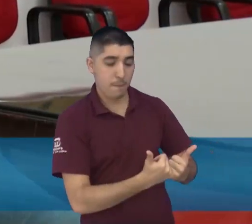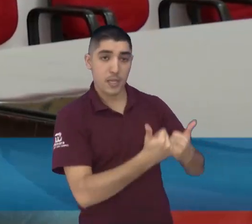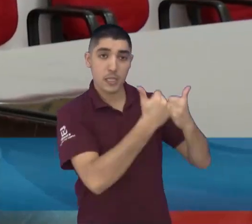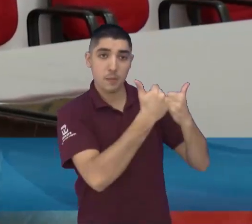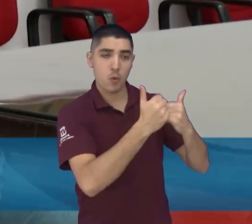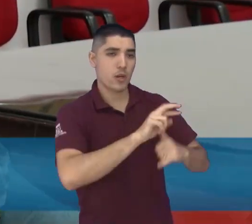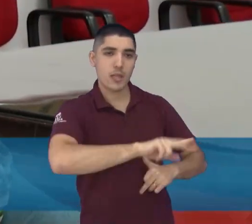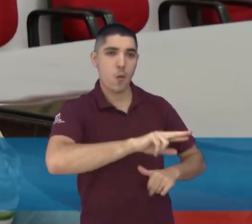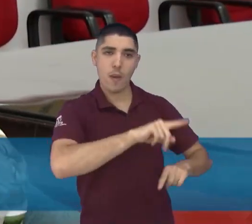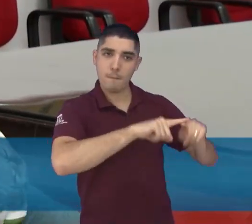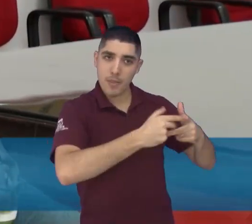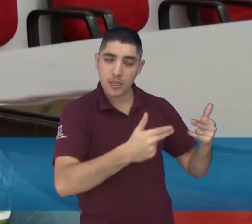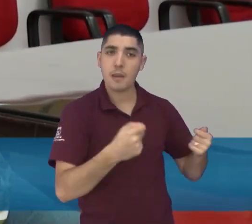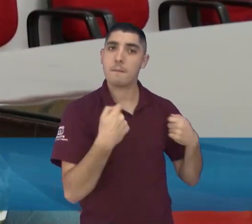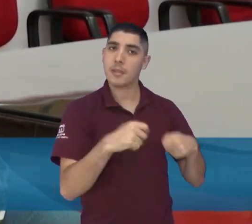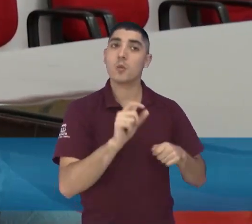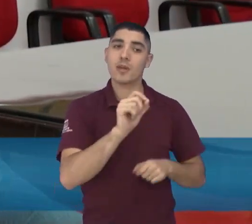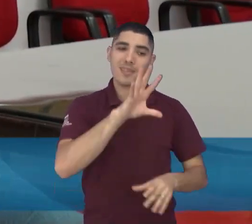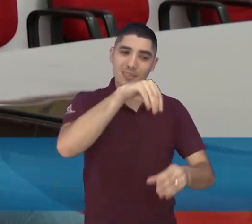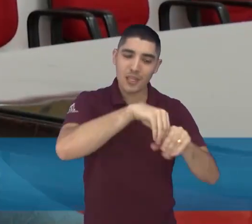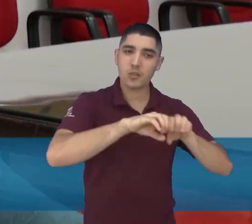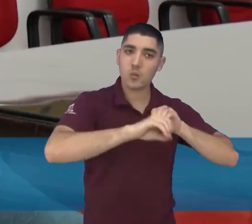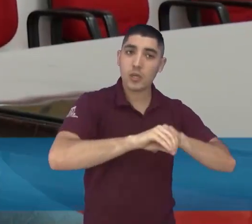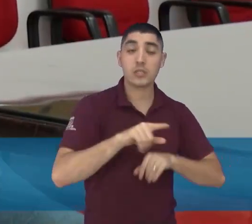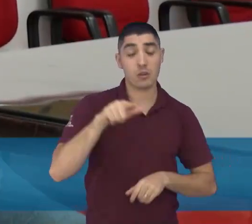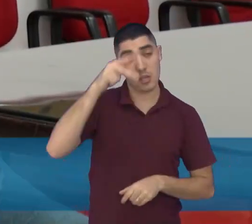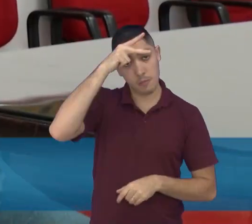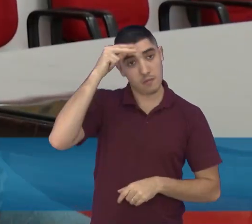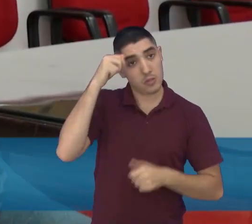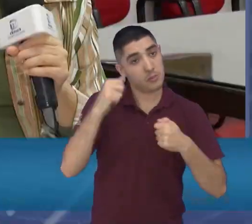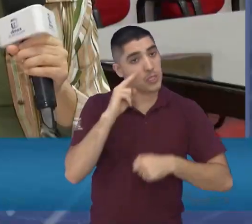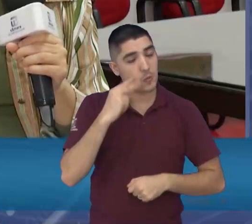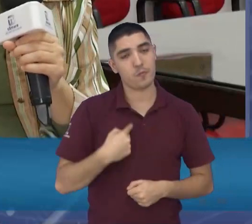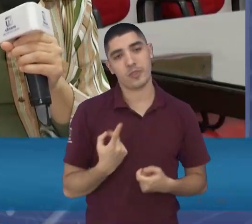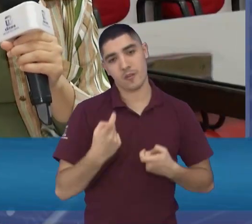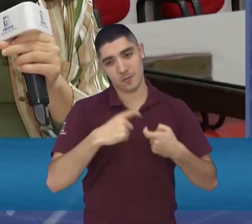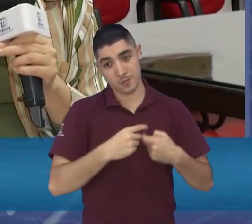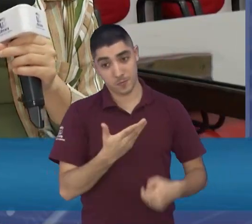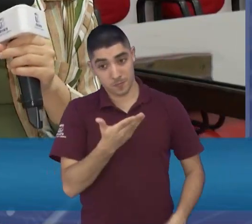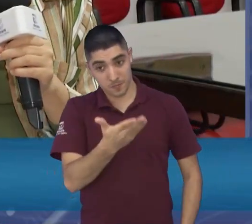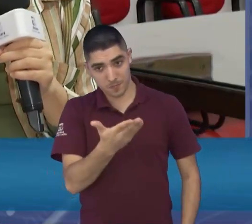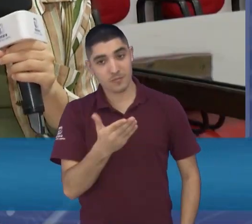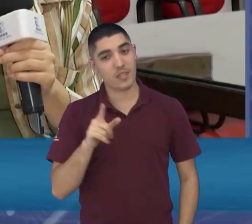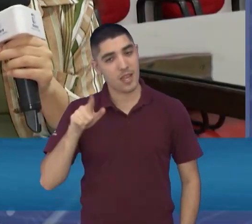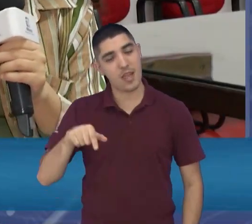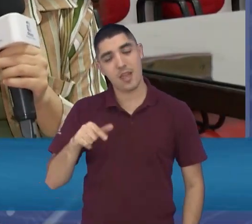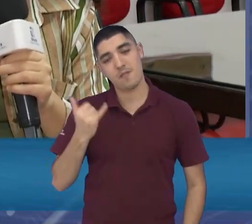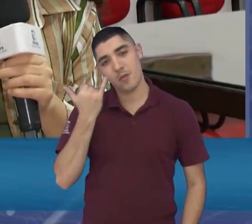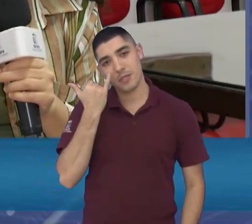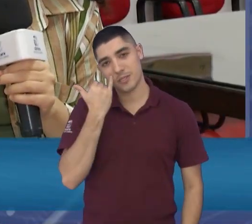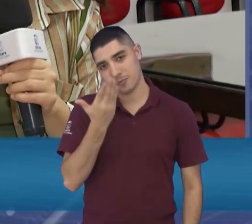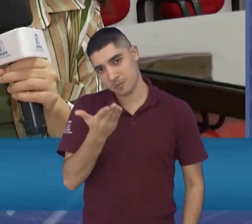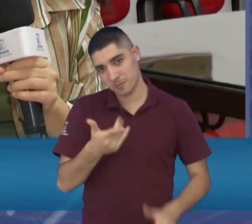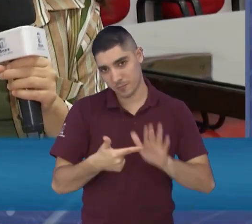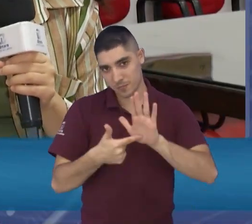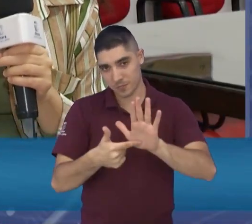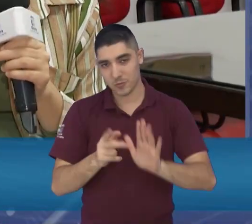através da educação, para que os órgãos também reconheçam. Então, Dani, essas são as informações e a gente volta para o estúdio.